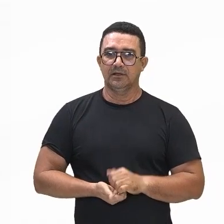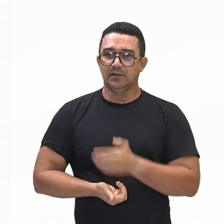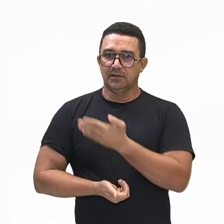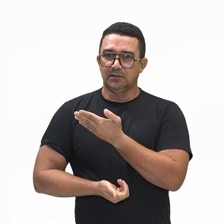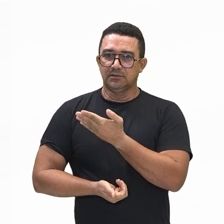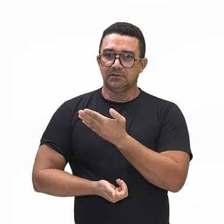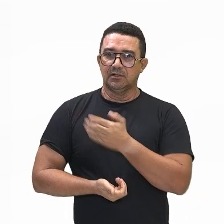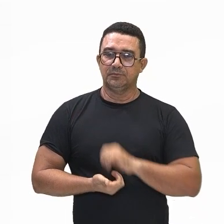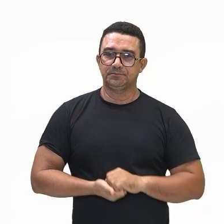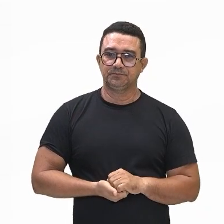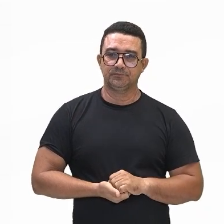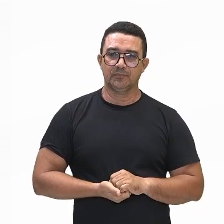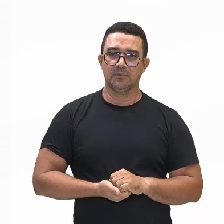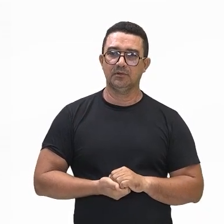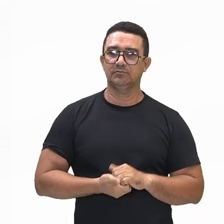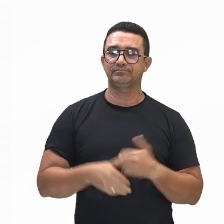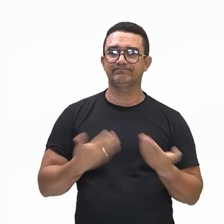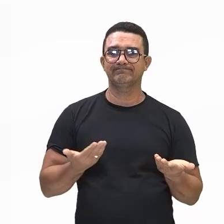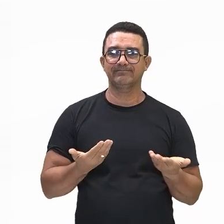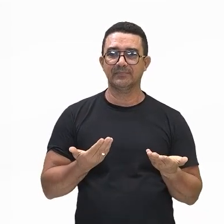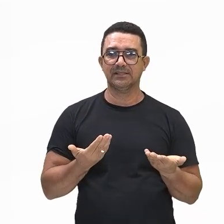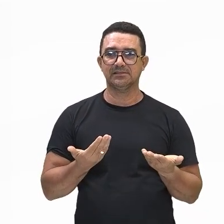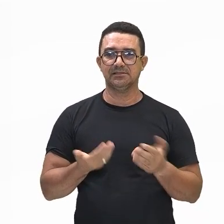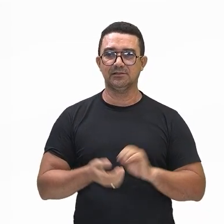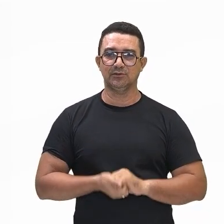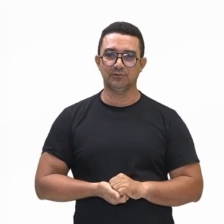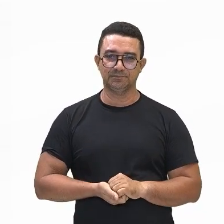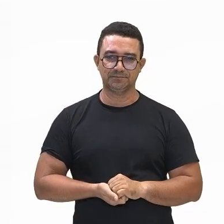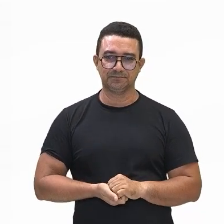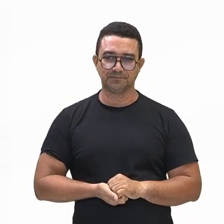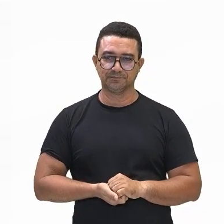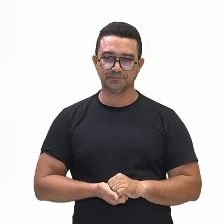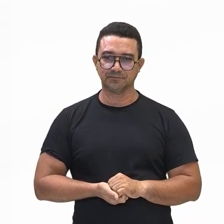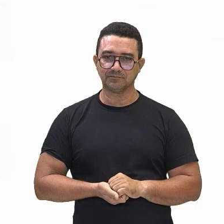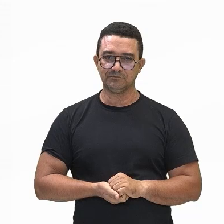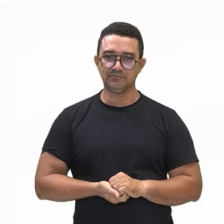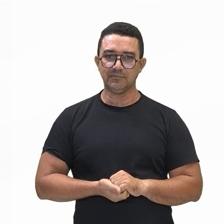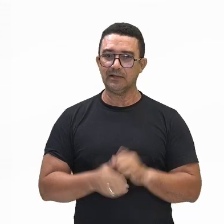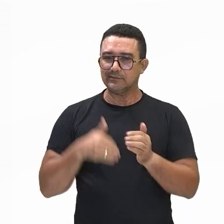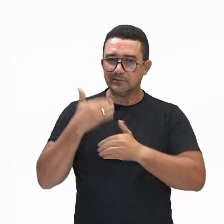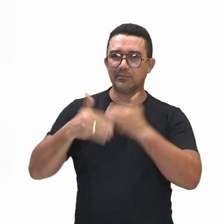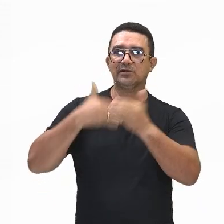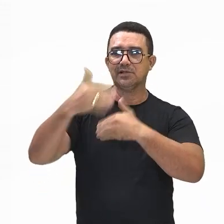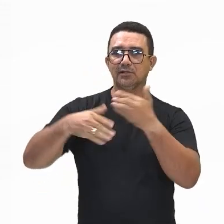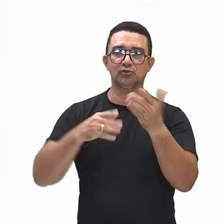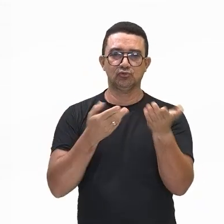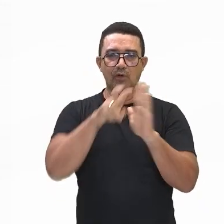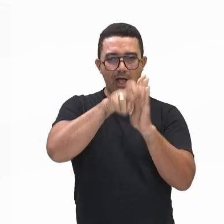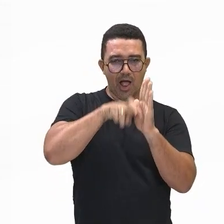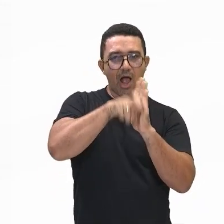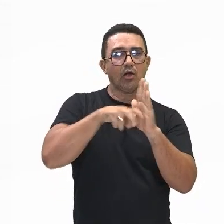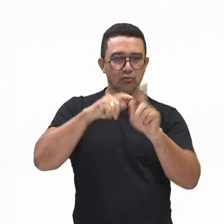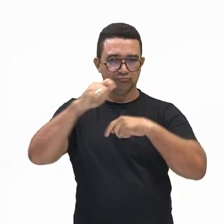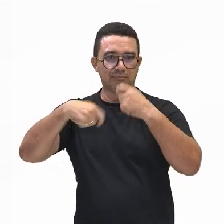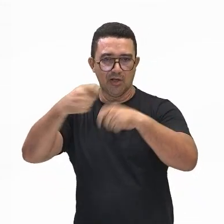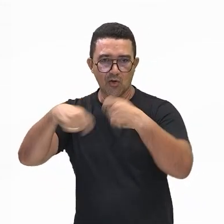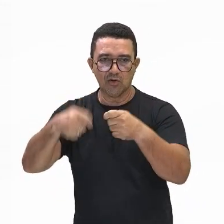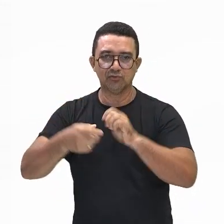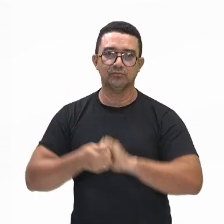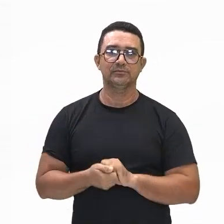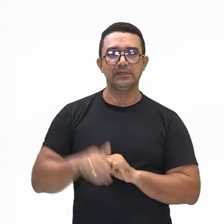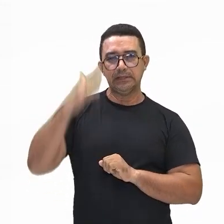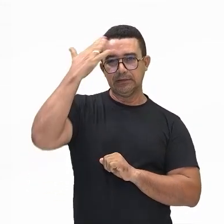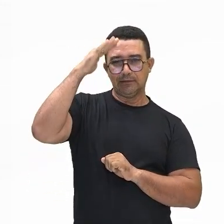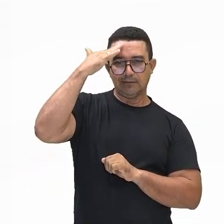ciclo, né? Então, o ciclo do agronegócio, ele compreende os estágios de quê? Da parte do insumo, da produção,